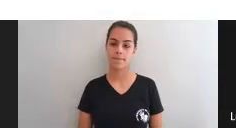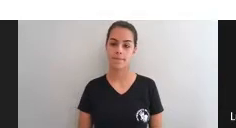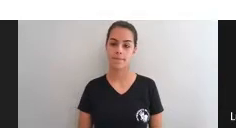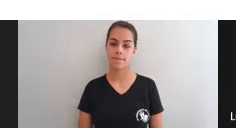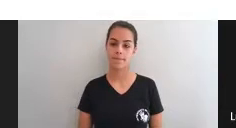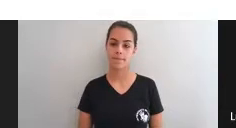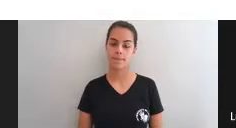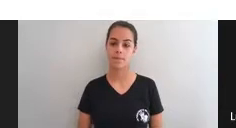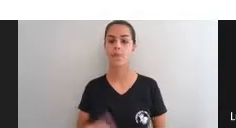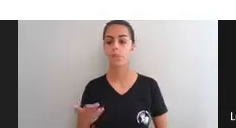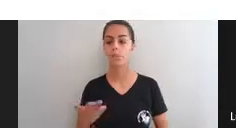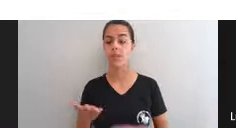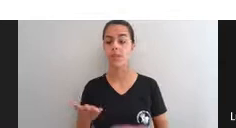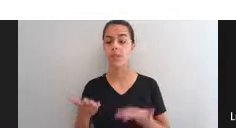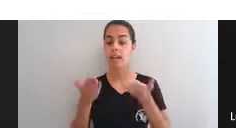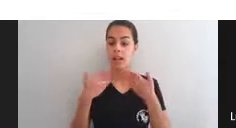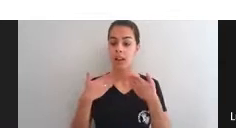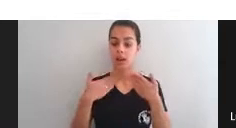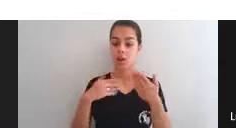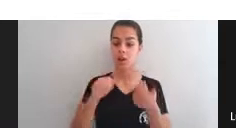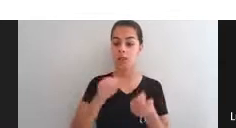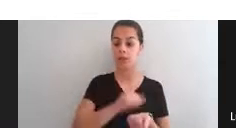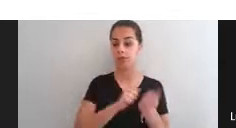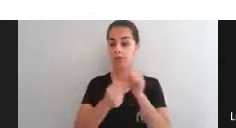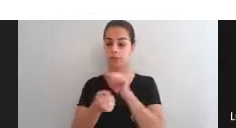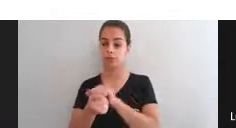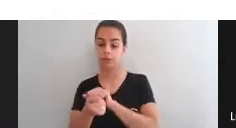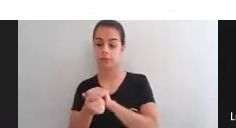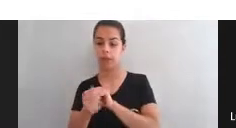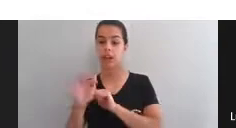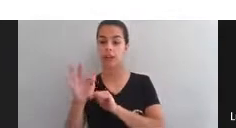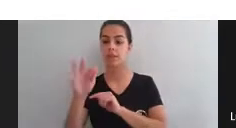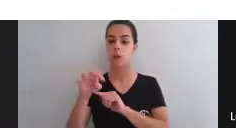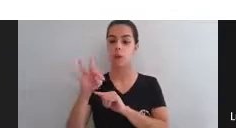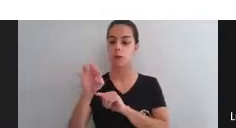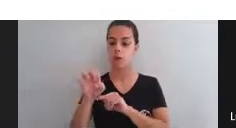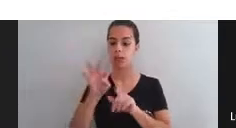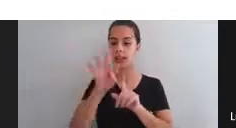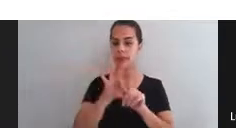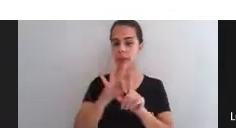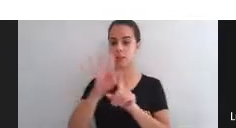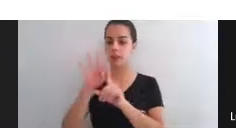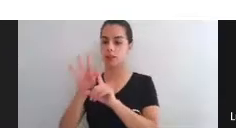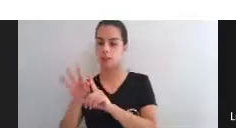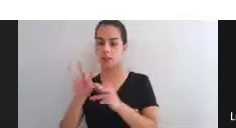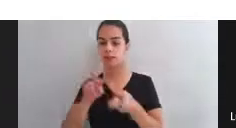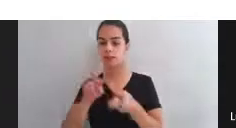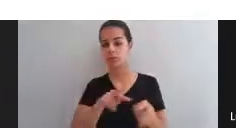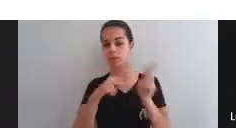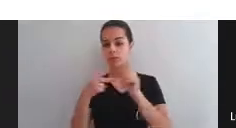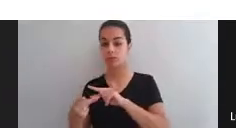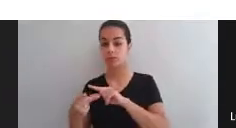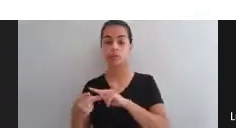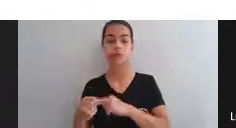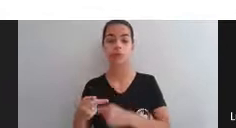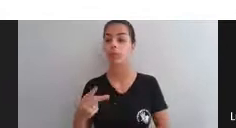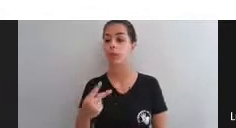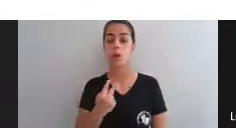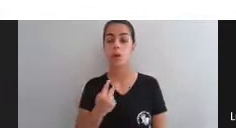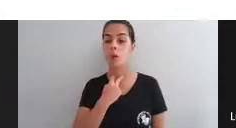durante a troca de calor entre as fontes térmicas, né, a gente não pode